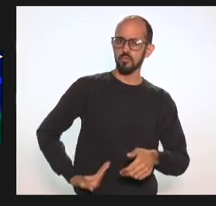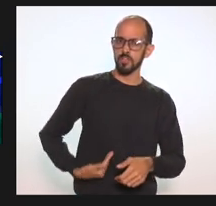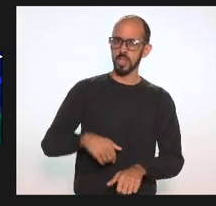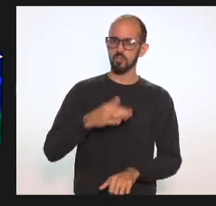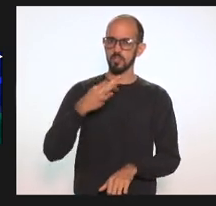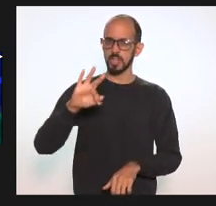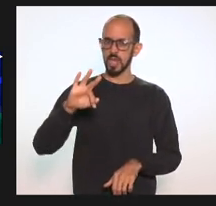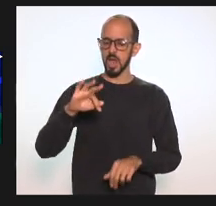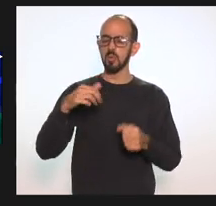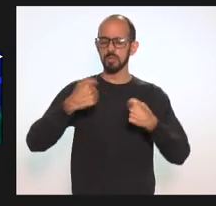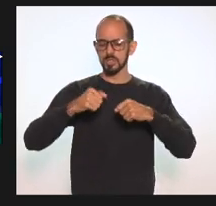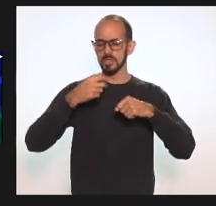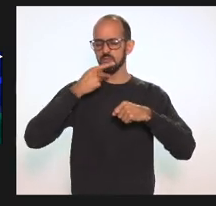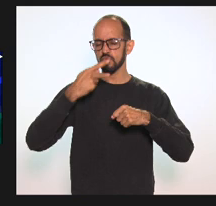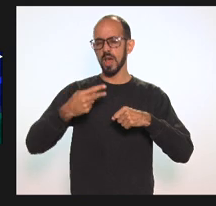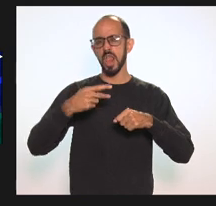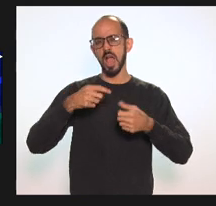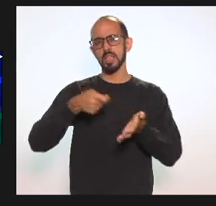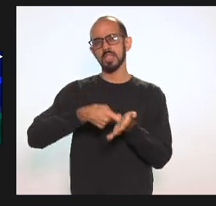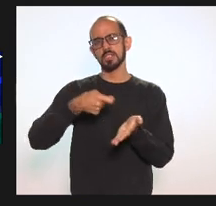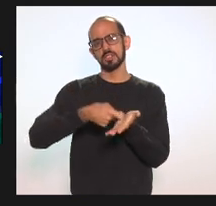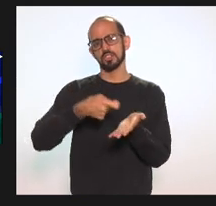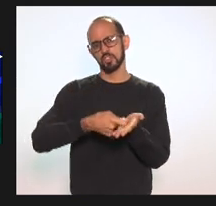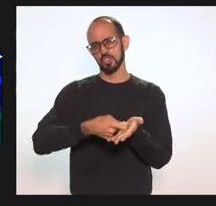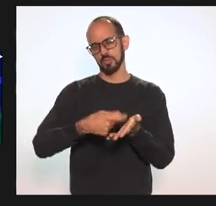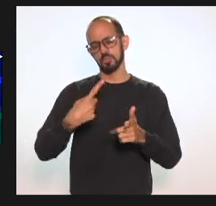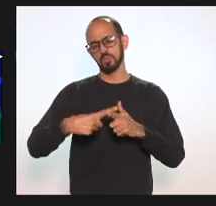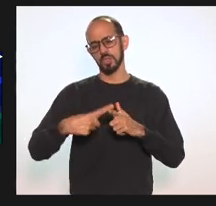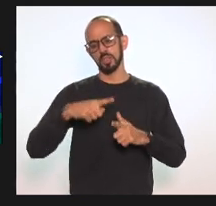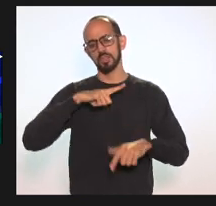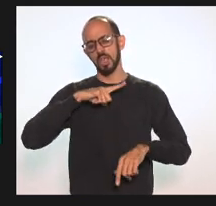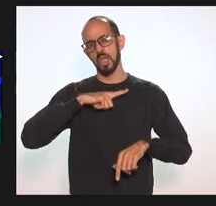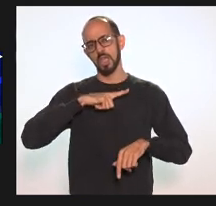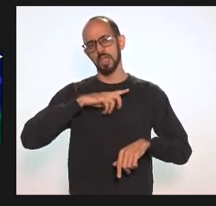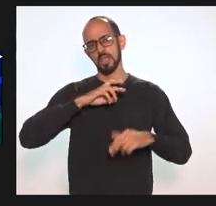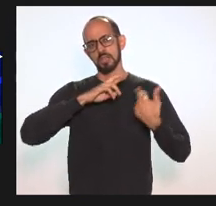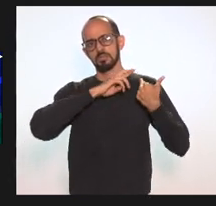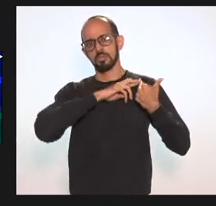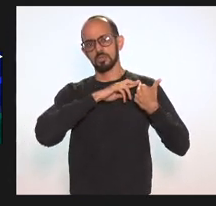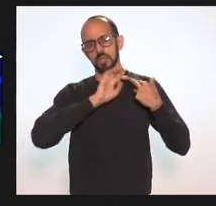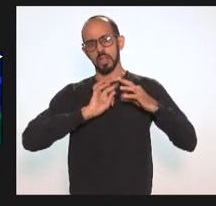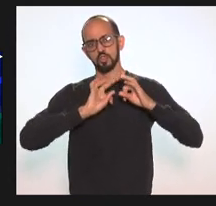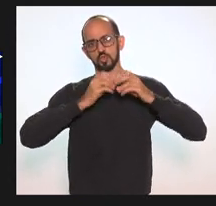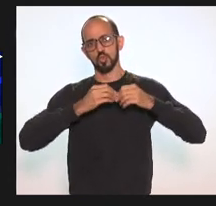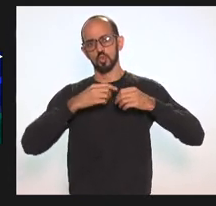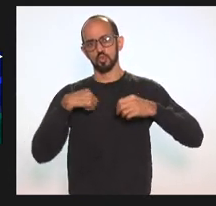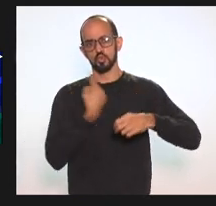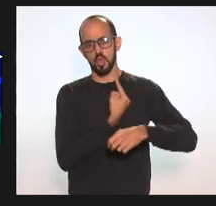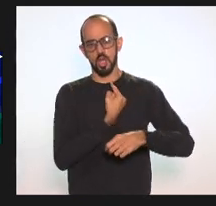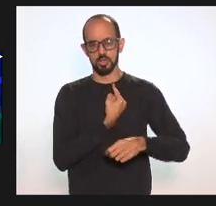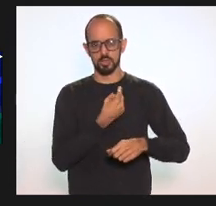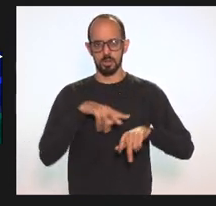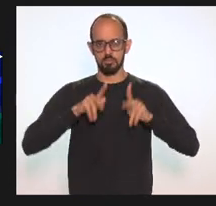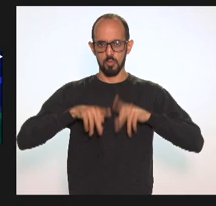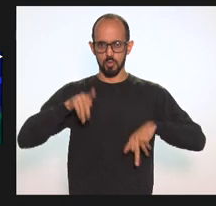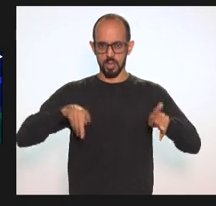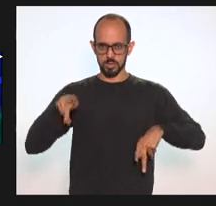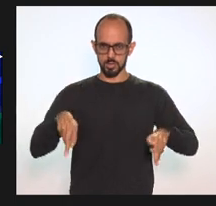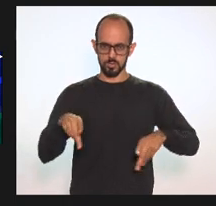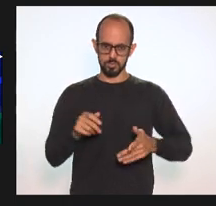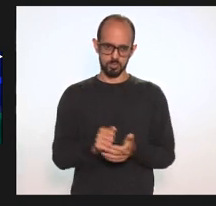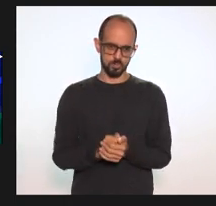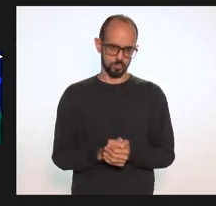Então tem que ser falado tem que ser cobrado porque três de contabilidade todos nós que a população é